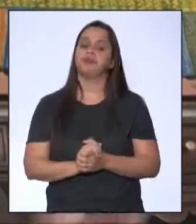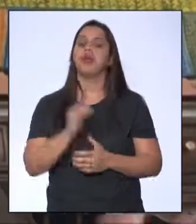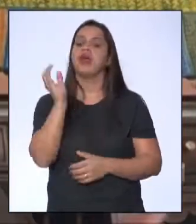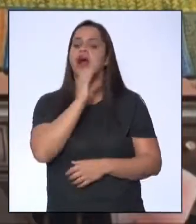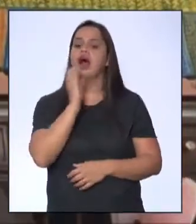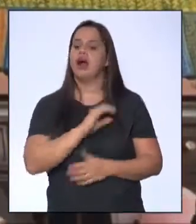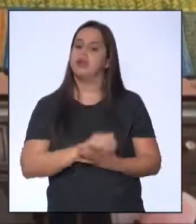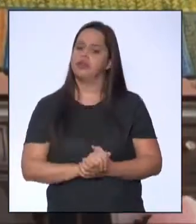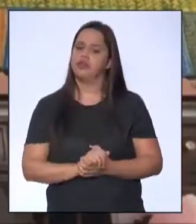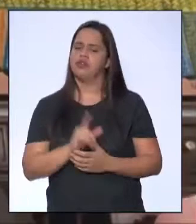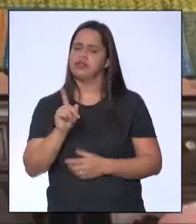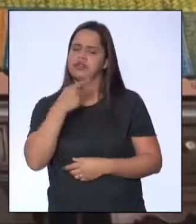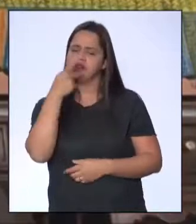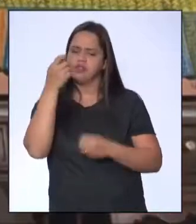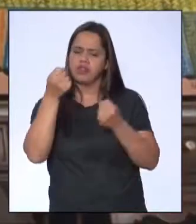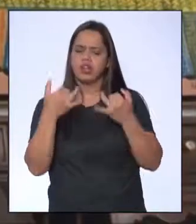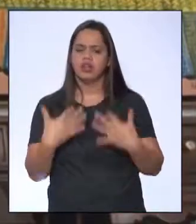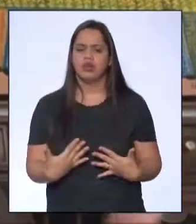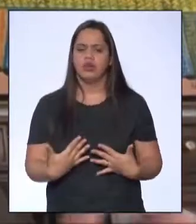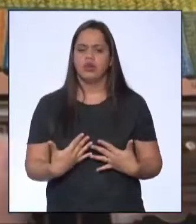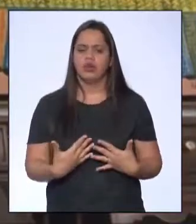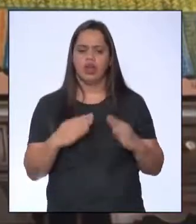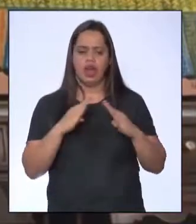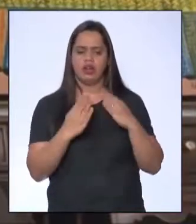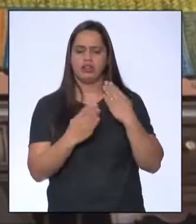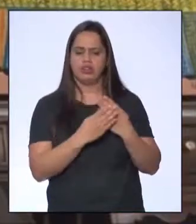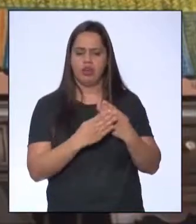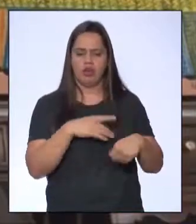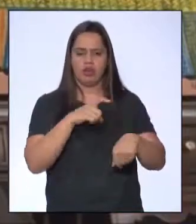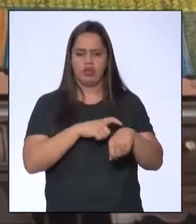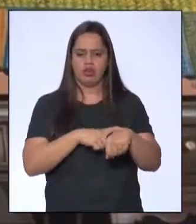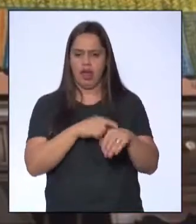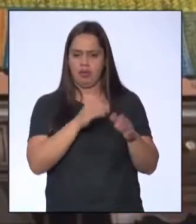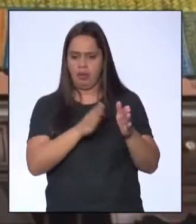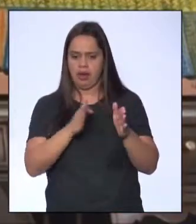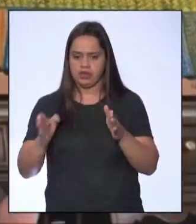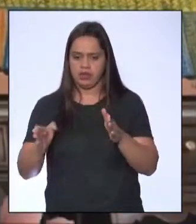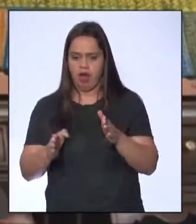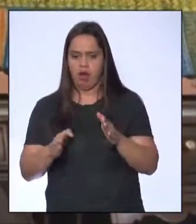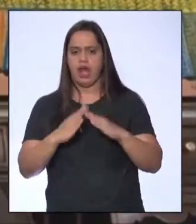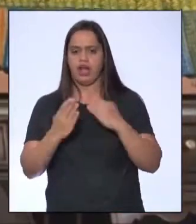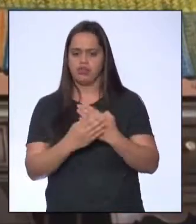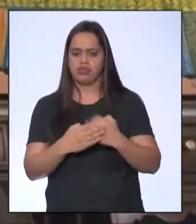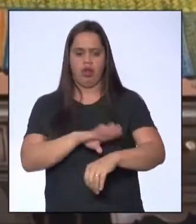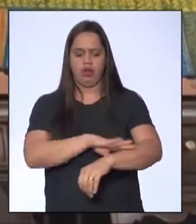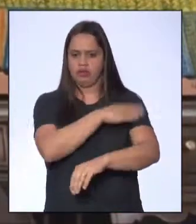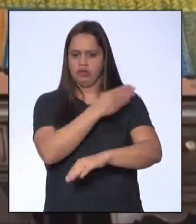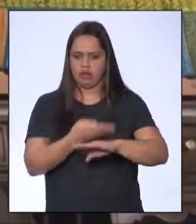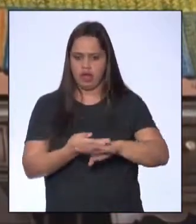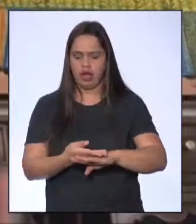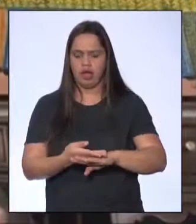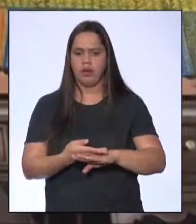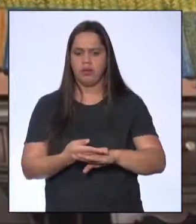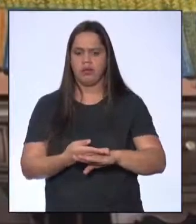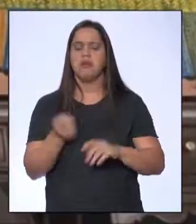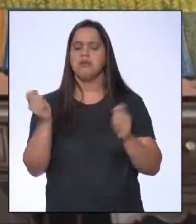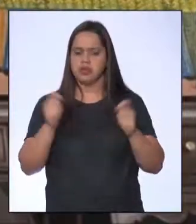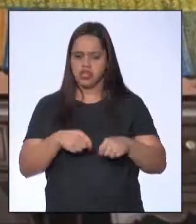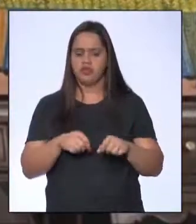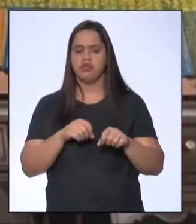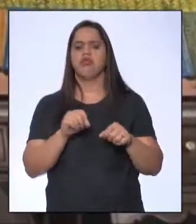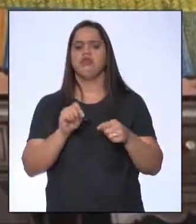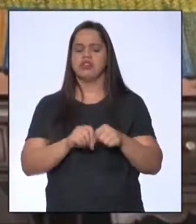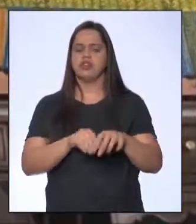Rapidamente, você falou que tanto na escola de tempo parcial quanto na escola de tempo integral é possível fazer a educação integral. A